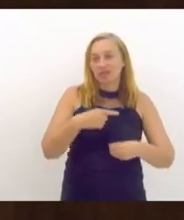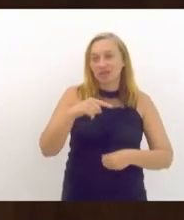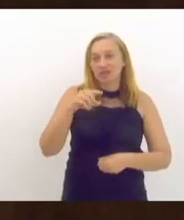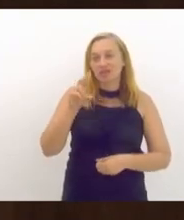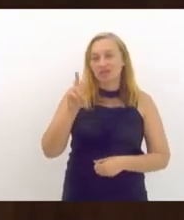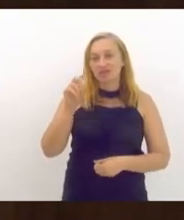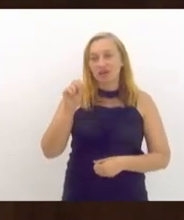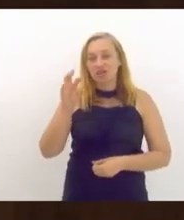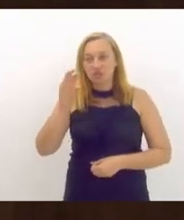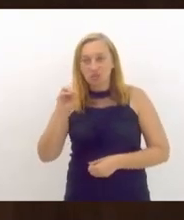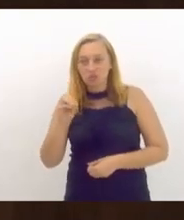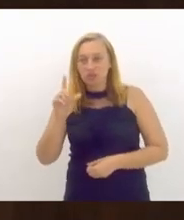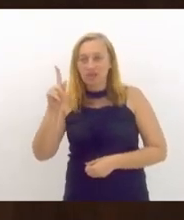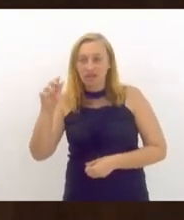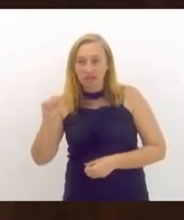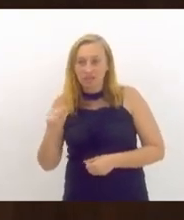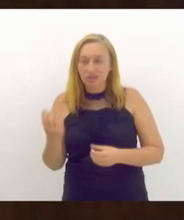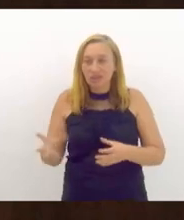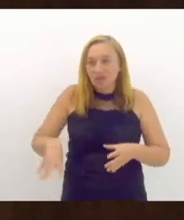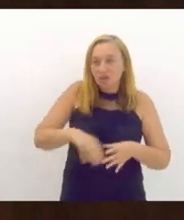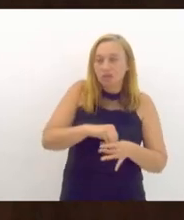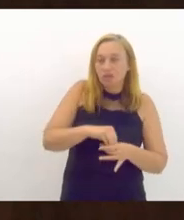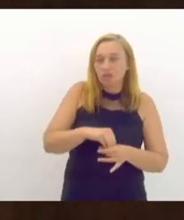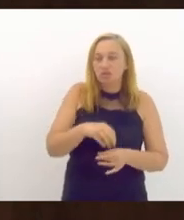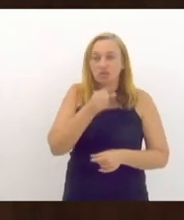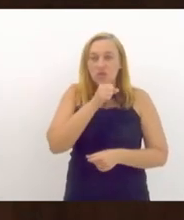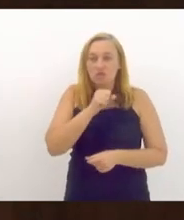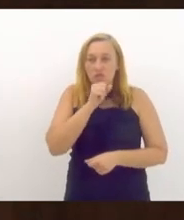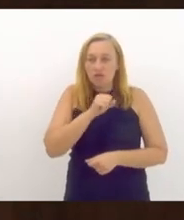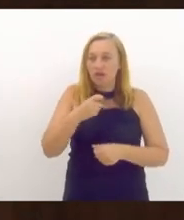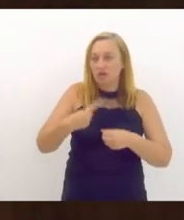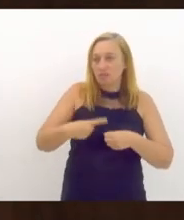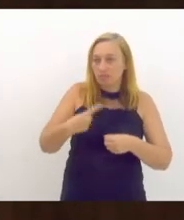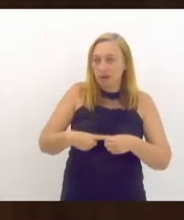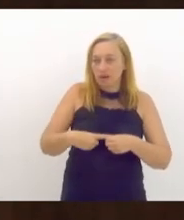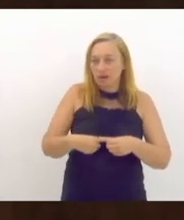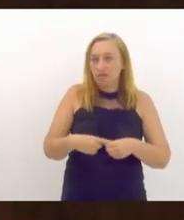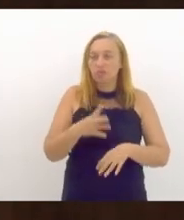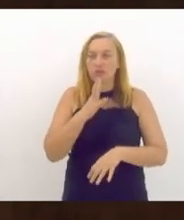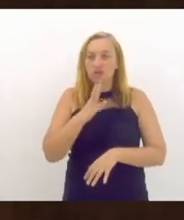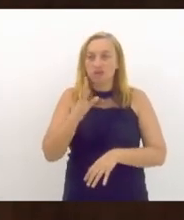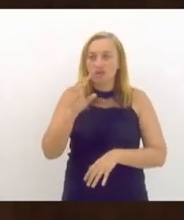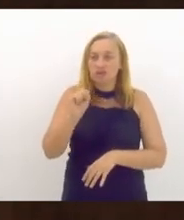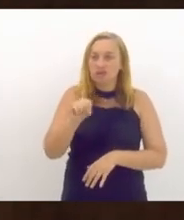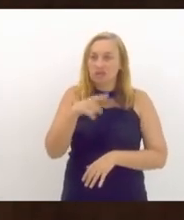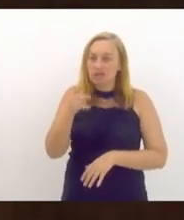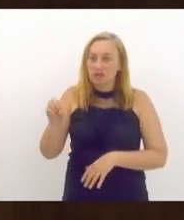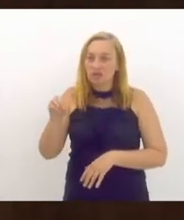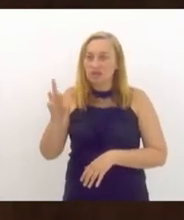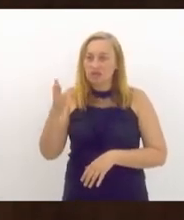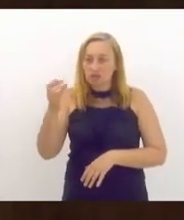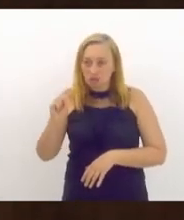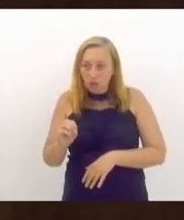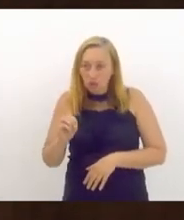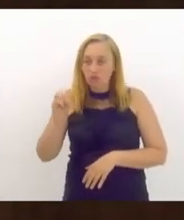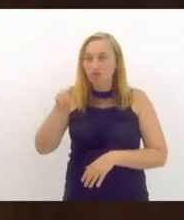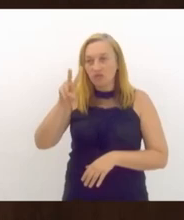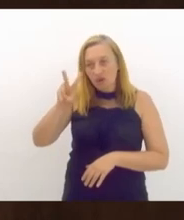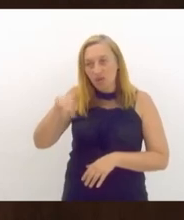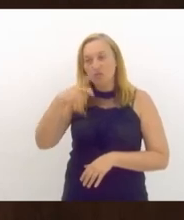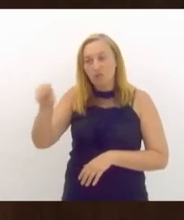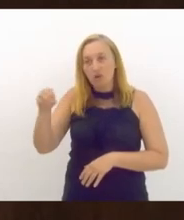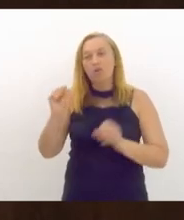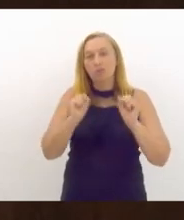está incluído no antigo bairro conhecido pela totalidade como São Cristóvão, mas que a gente também pudesse estar